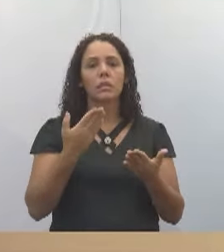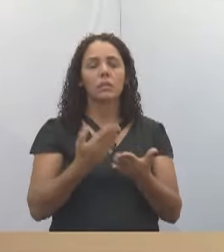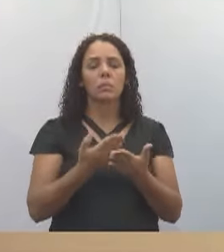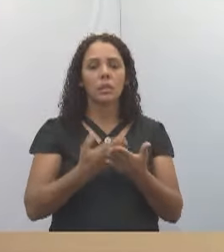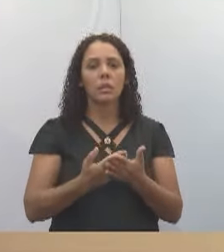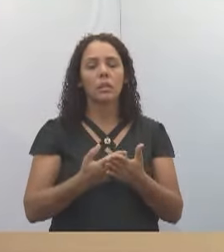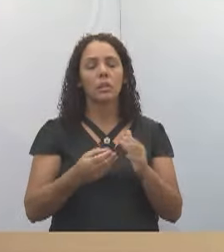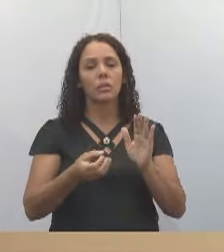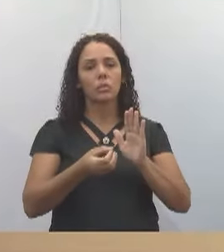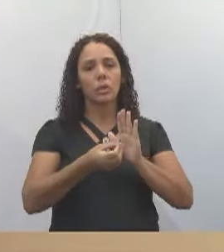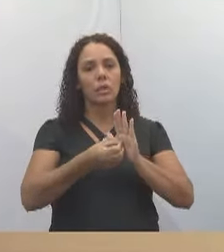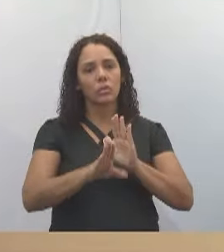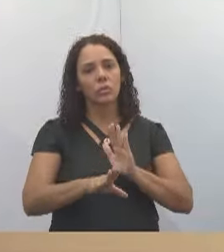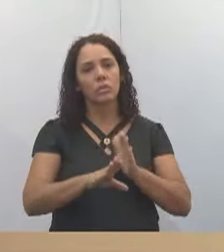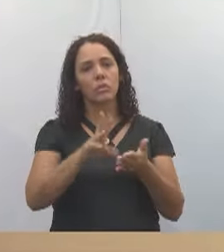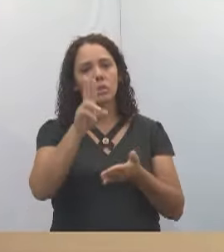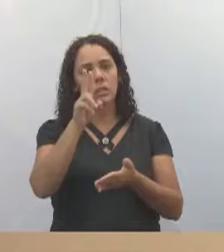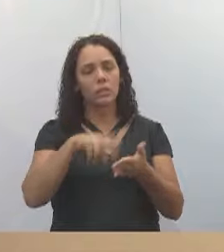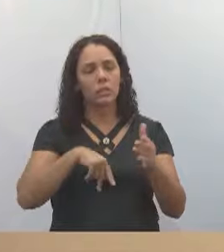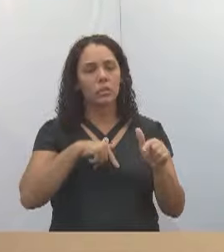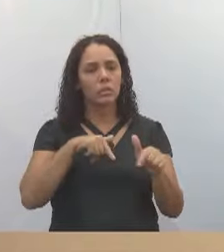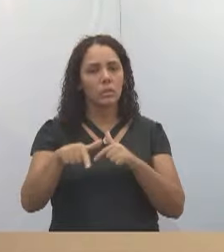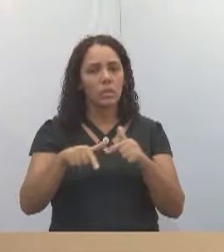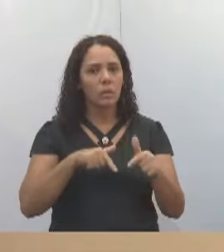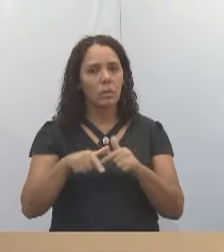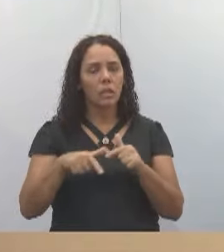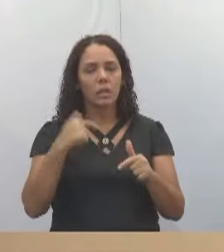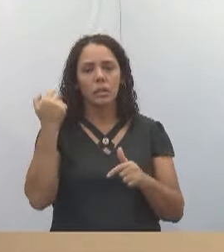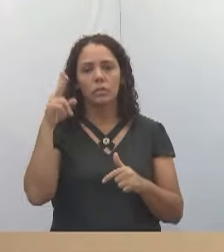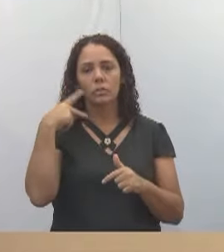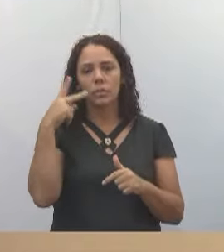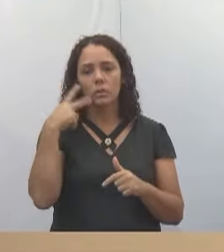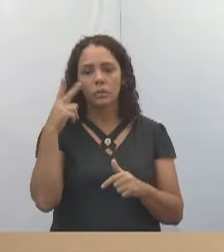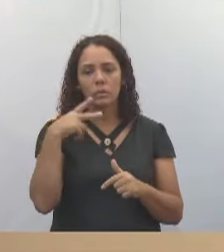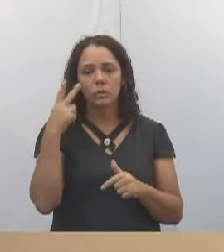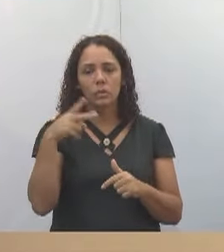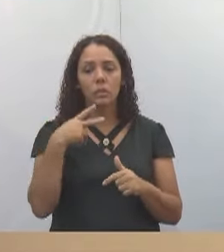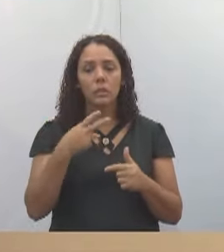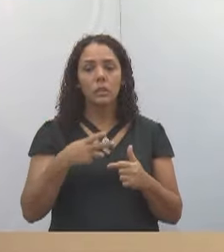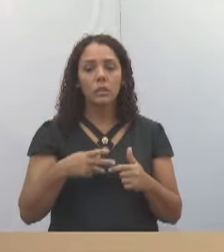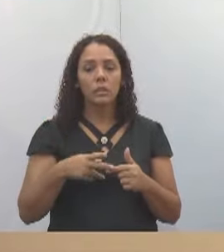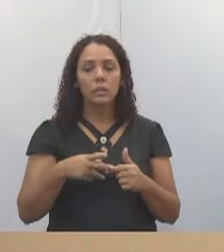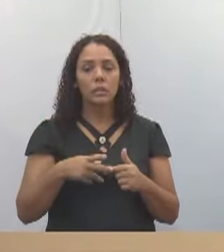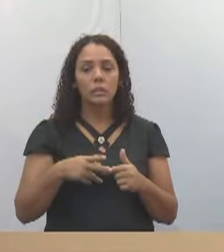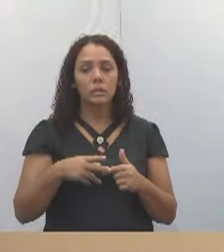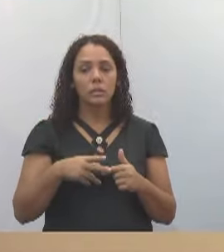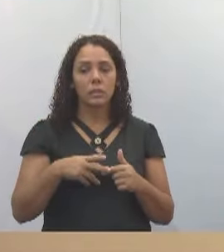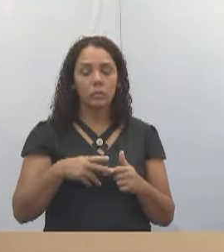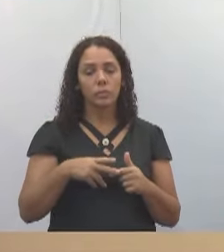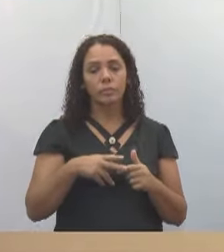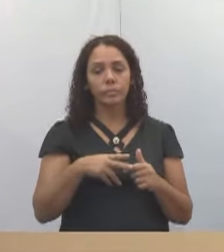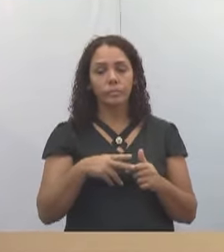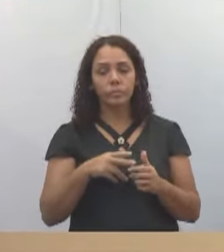leituras dos trabalhos de todos os vereadores. Então, isso vai ficar para a segunda fase. E aí a gente